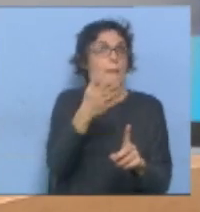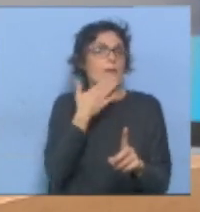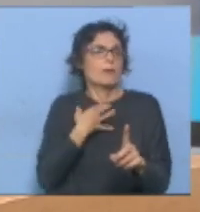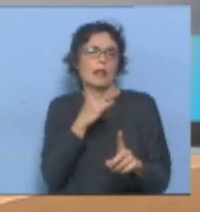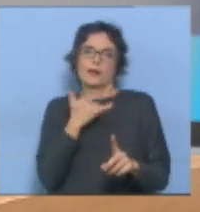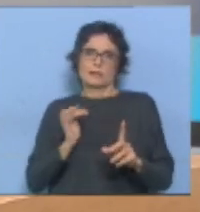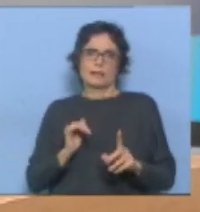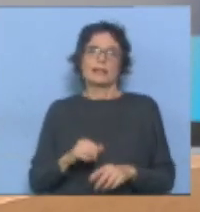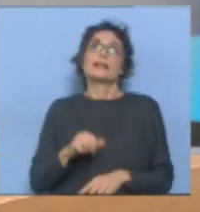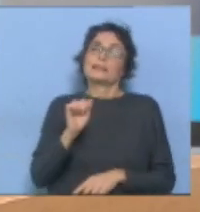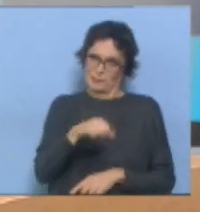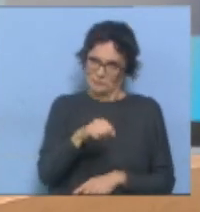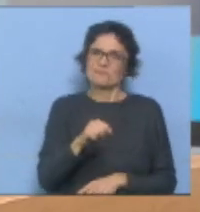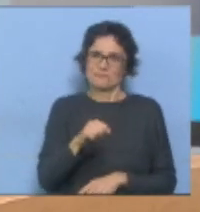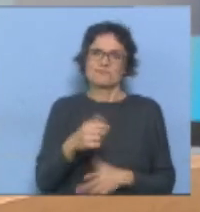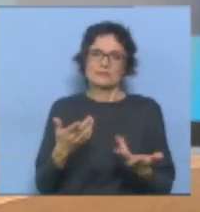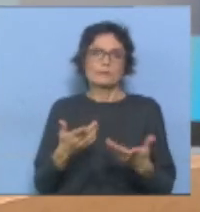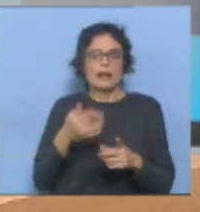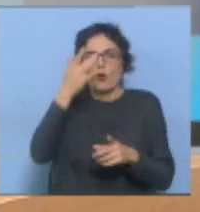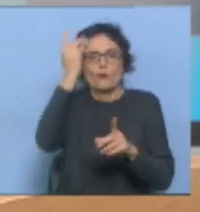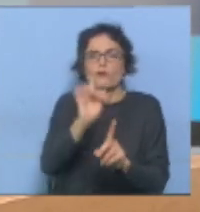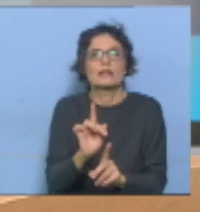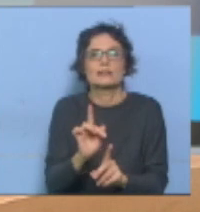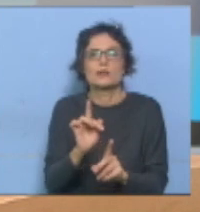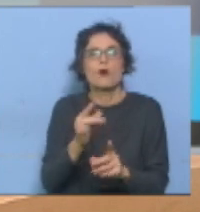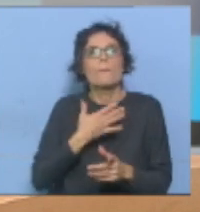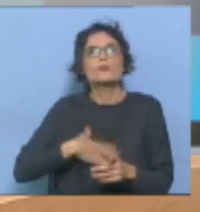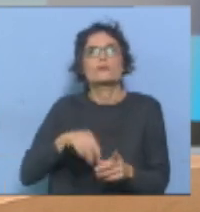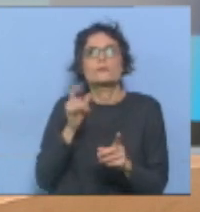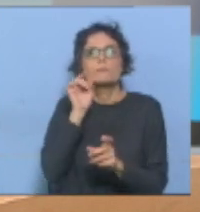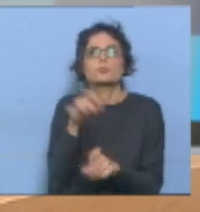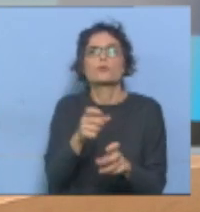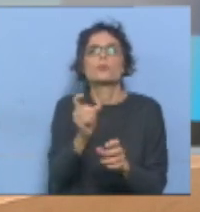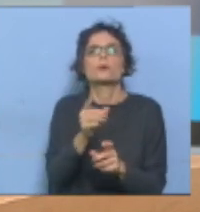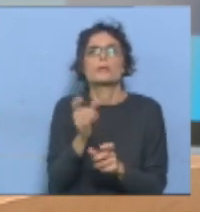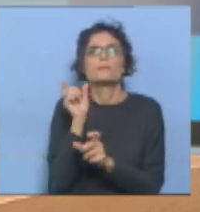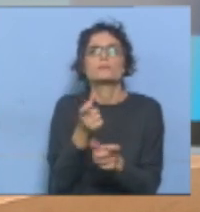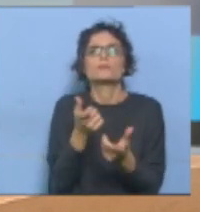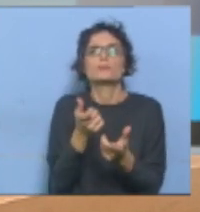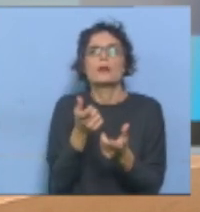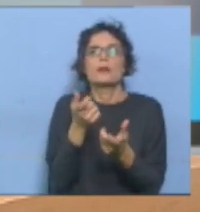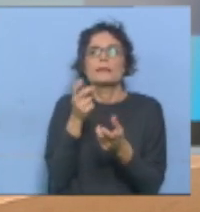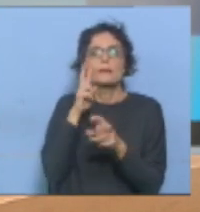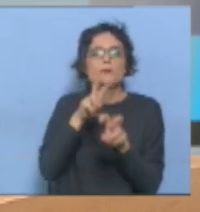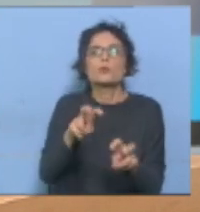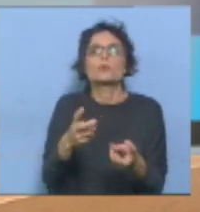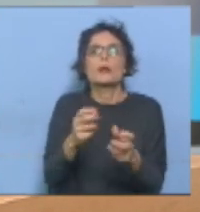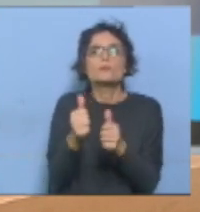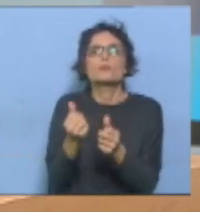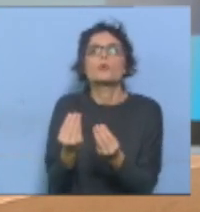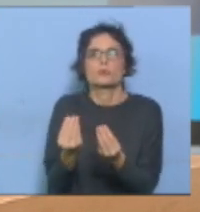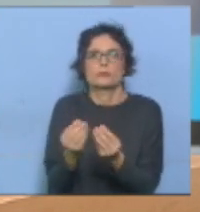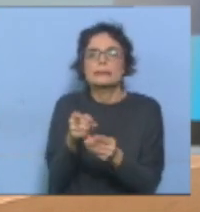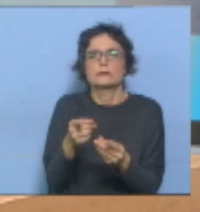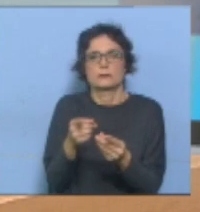bom. E nós não procuramos o fácil, procuramos o bom. Penso que todos nós, estou a generalizar, mas acho que todos